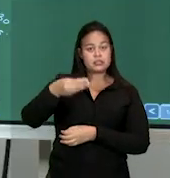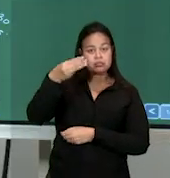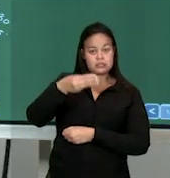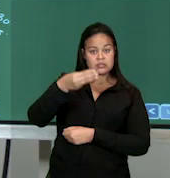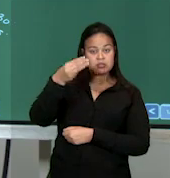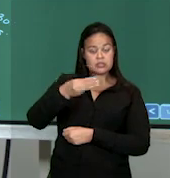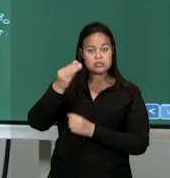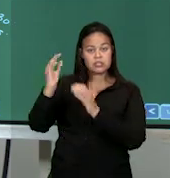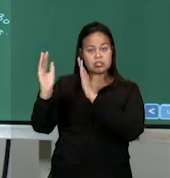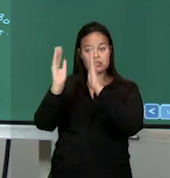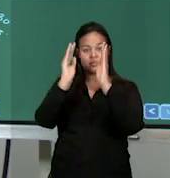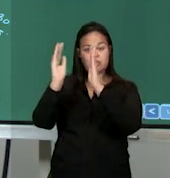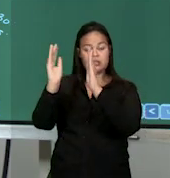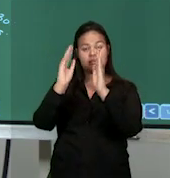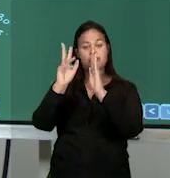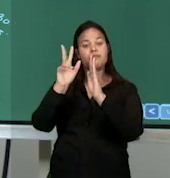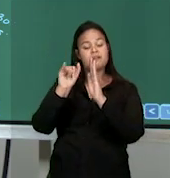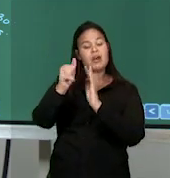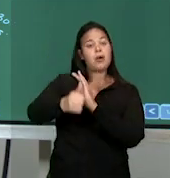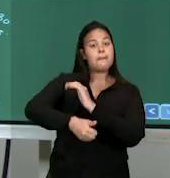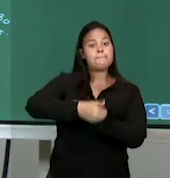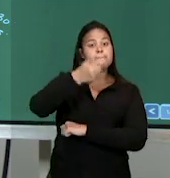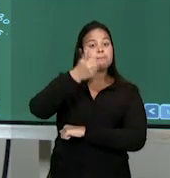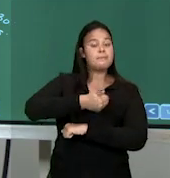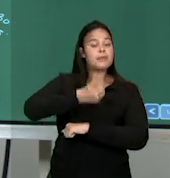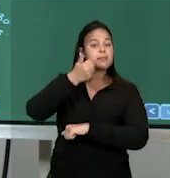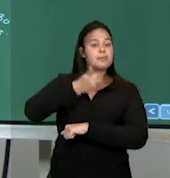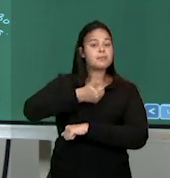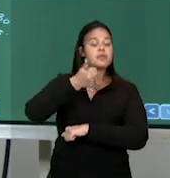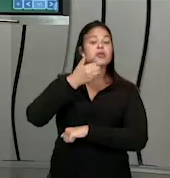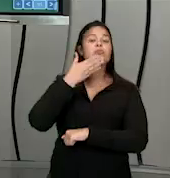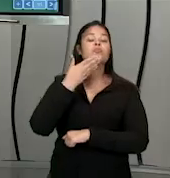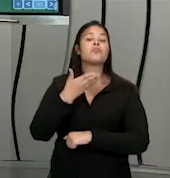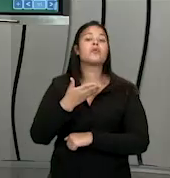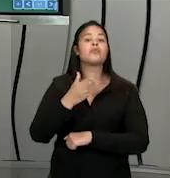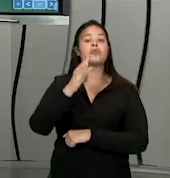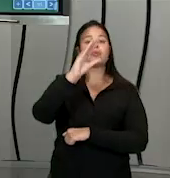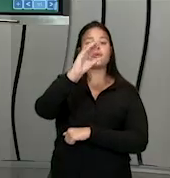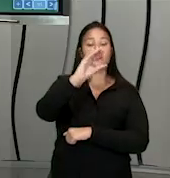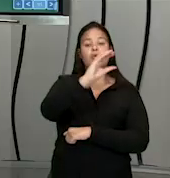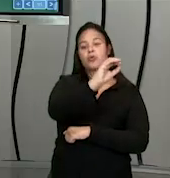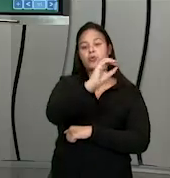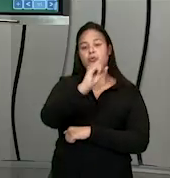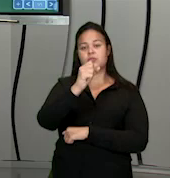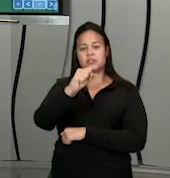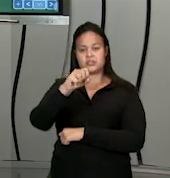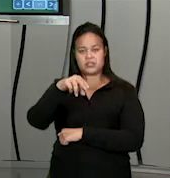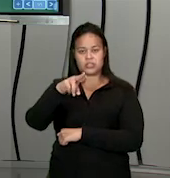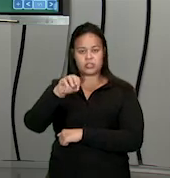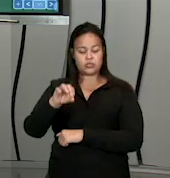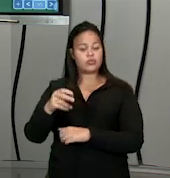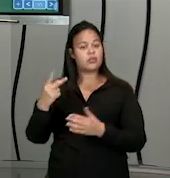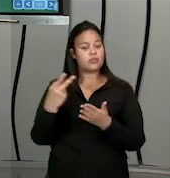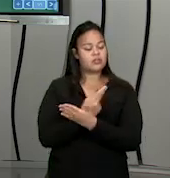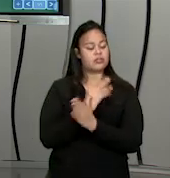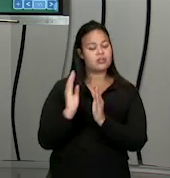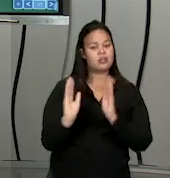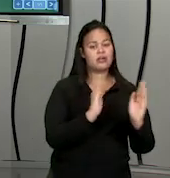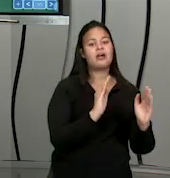terceiro aqui no seno, mas vai ser o primeiro no cosseno. A mesma coisa vai acontecer para o lado de